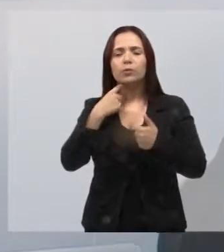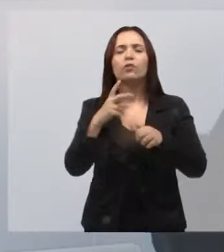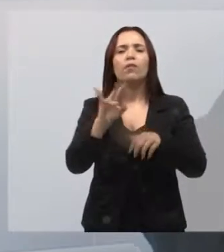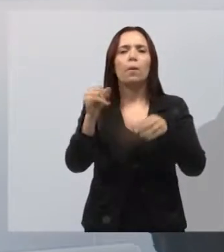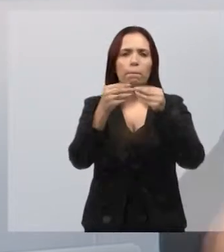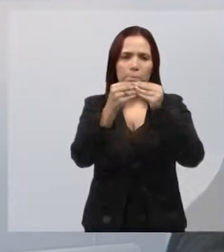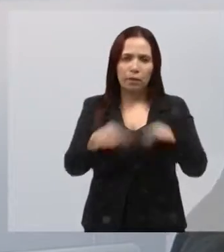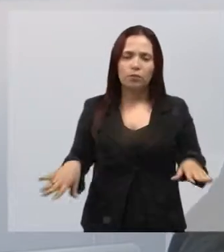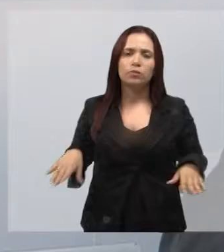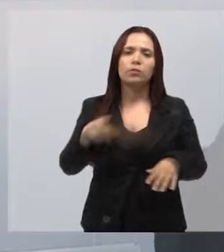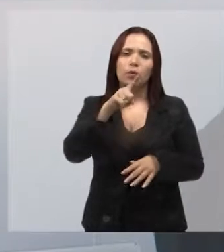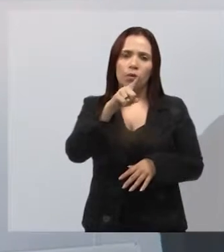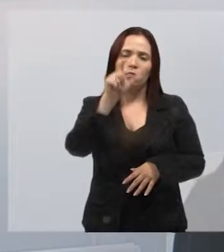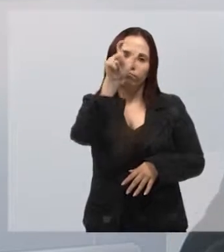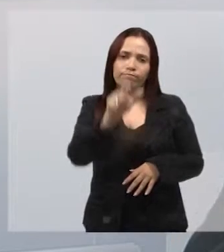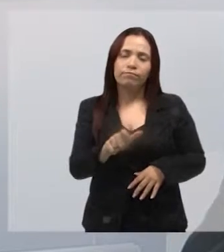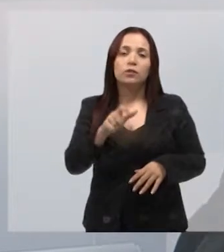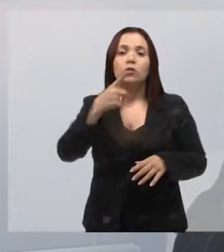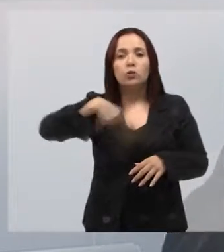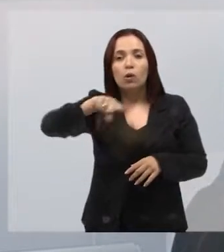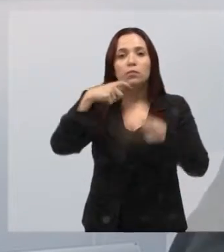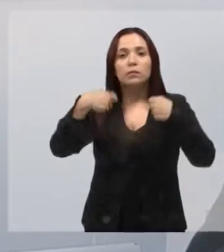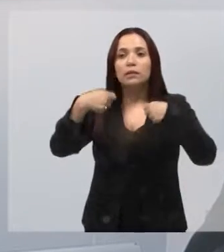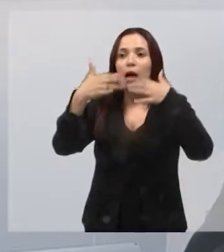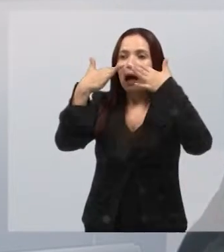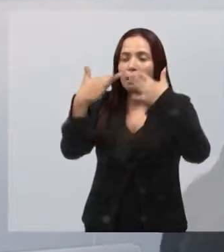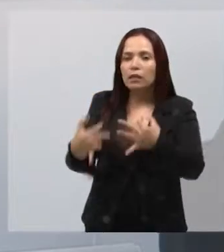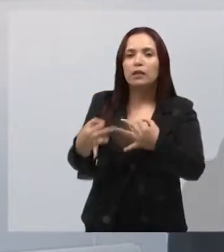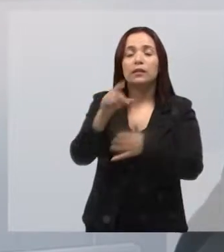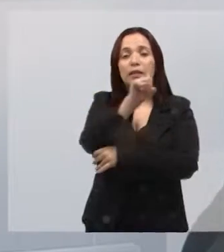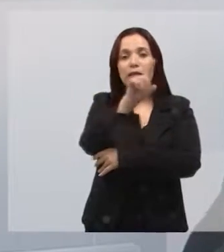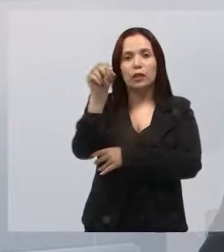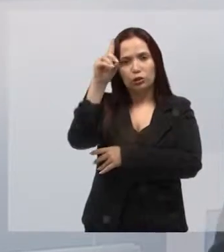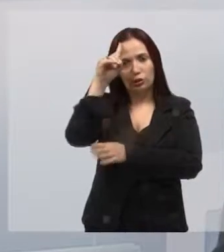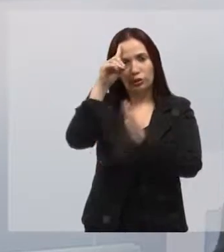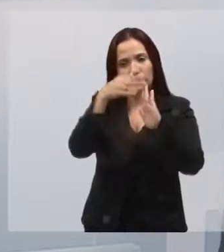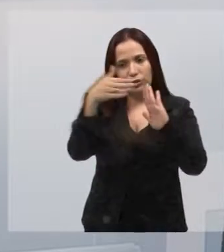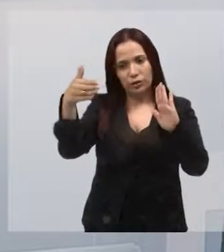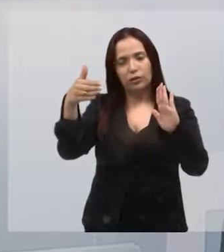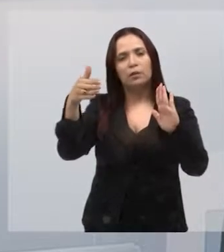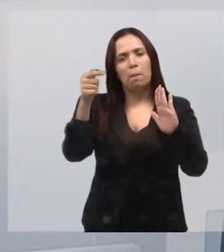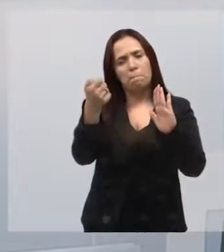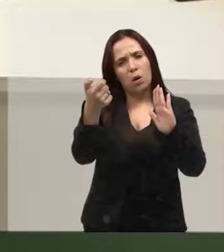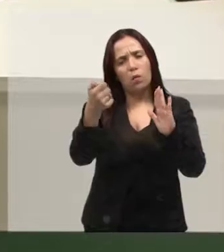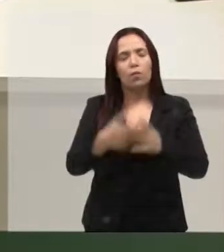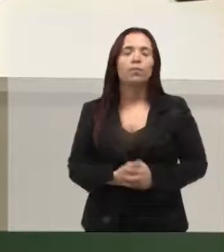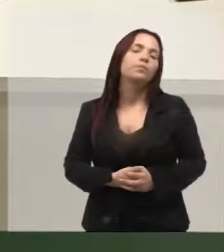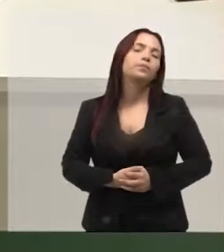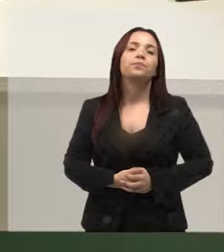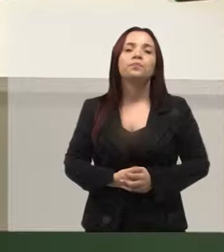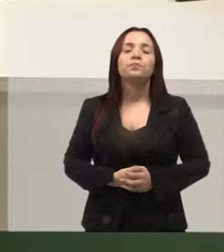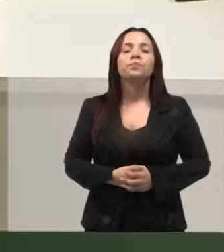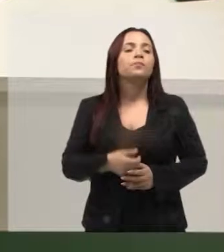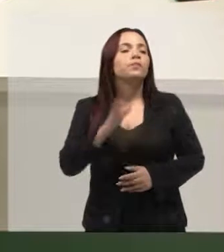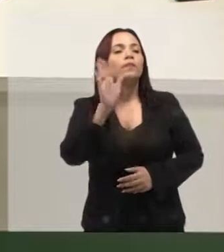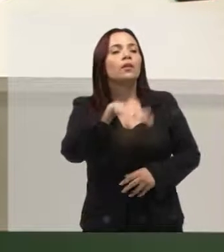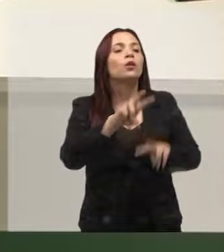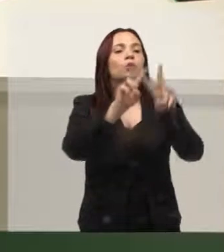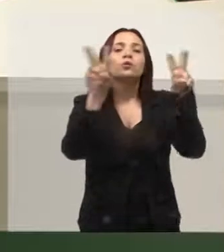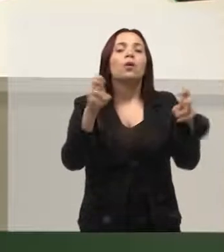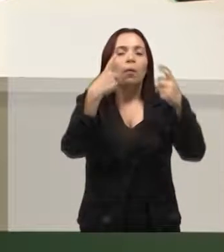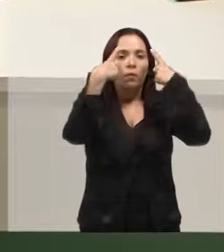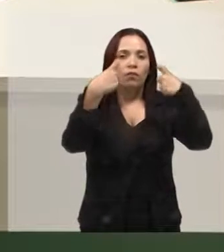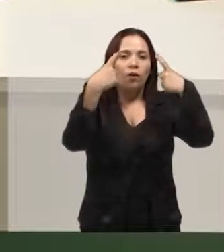prejudicar o governo Bolsonaro. Então a gente tem que estar de olho, 100 dias é muito pouco. Agora, que ele vai mudar o Brasil, ele vai. O senhor acha a questão da violência, que